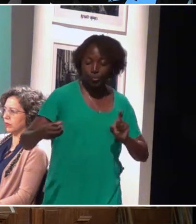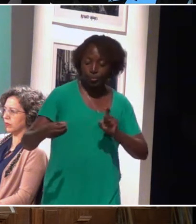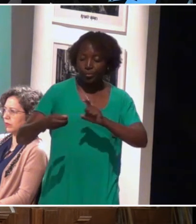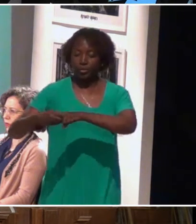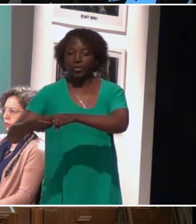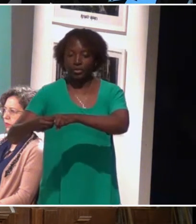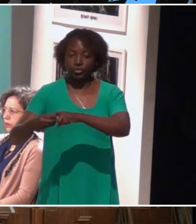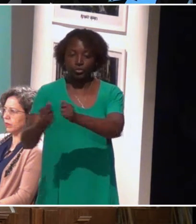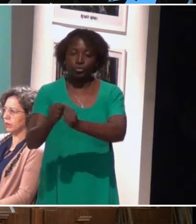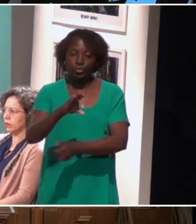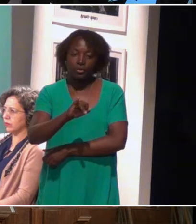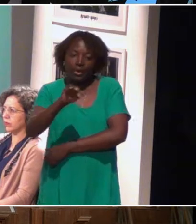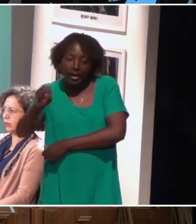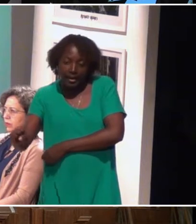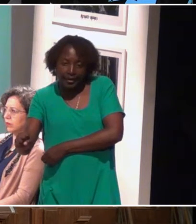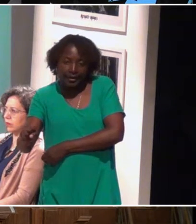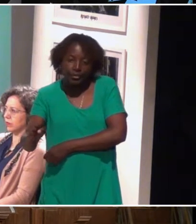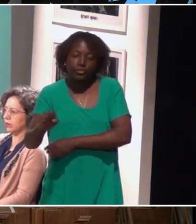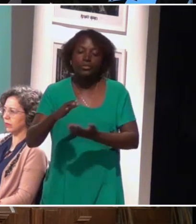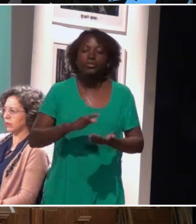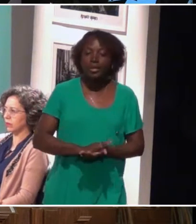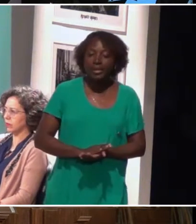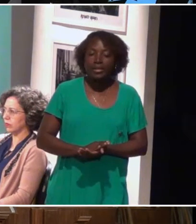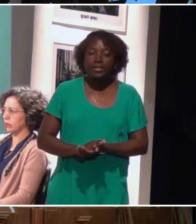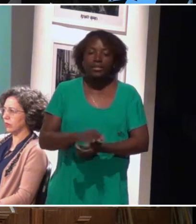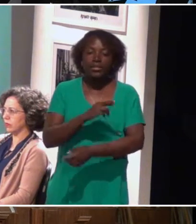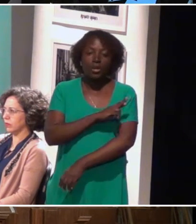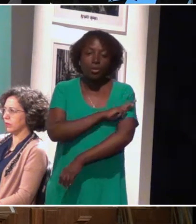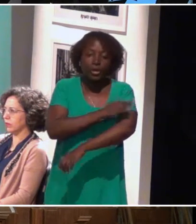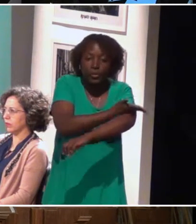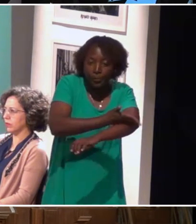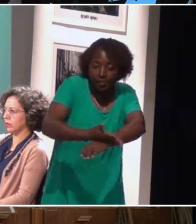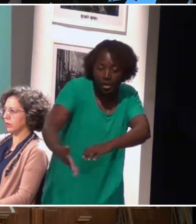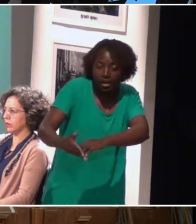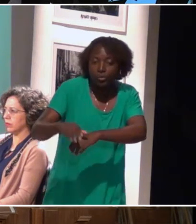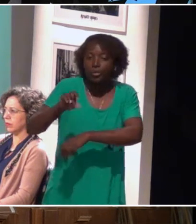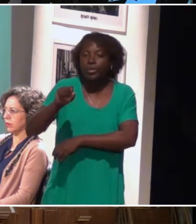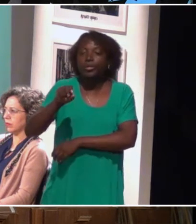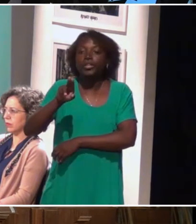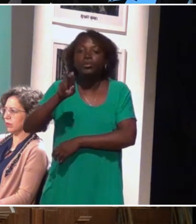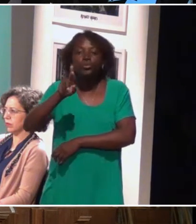E aí, tem a de Rio Branco e a de Cruzeiro do Sul, que foi em 2017 também.